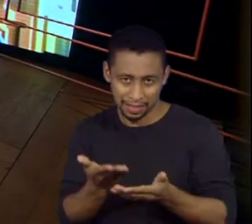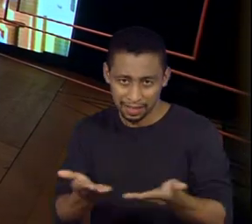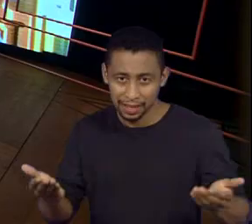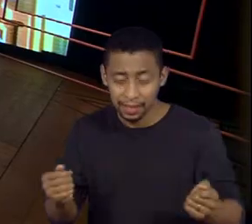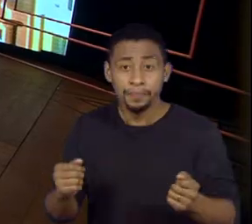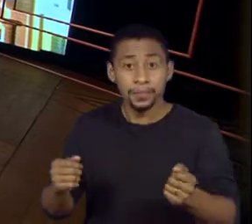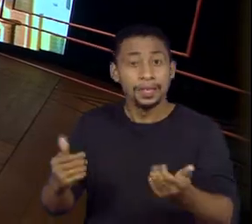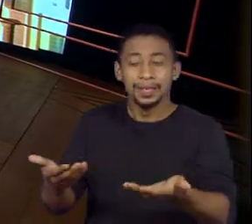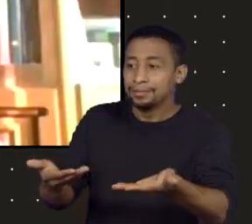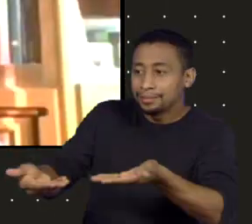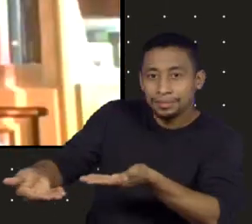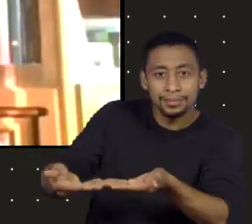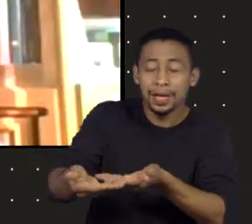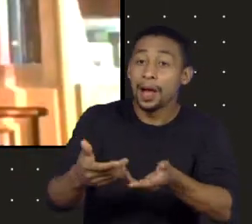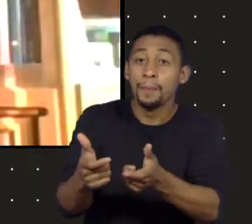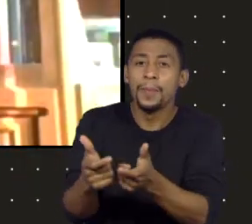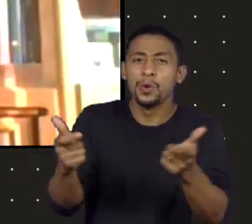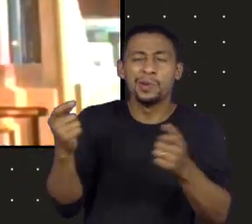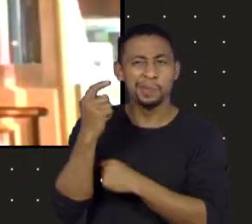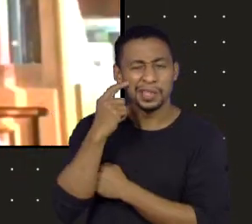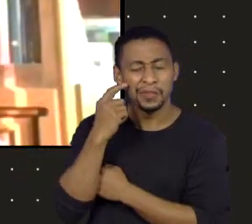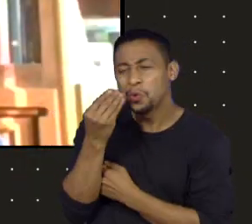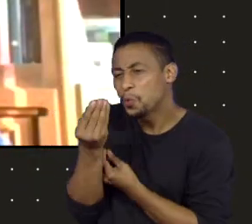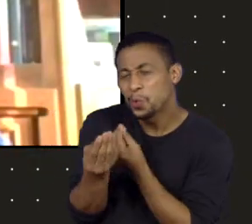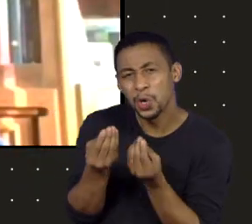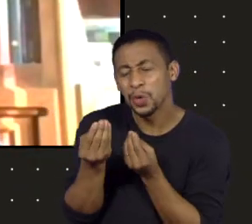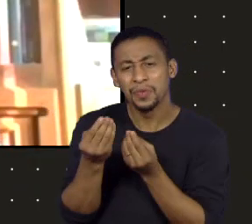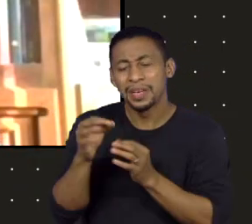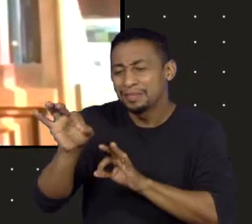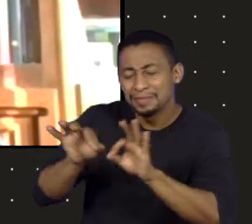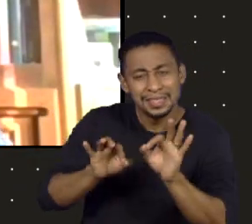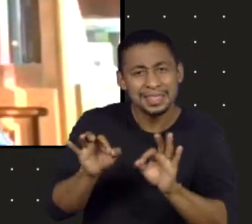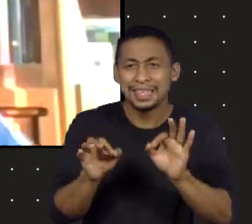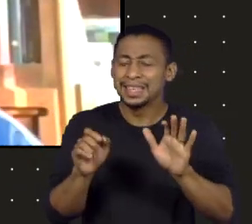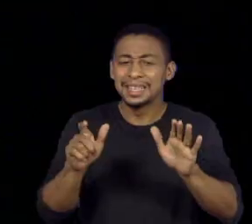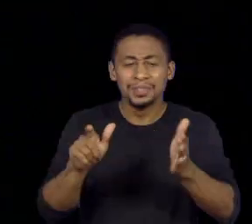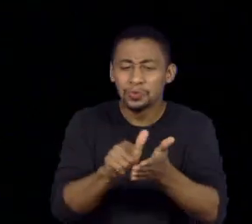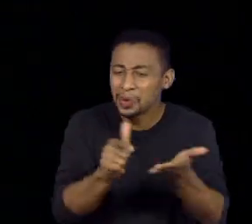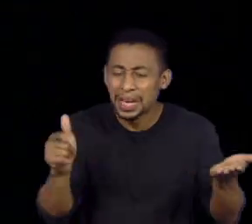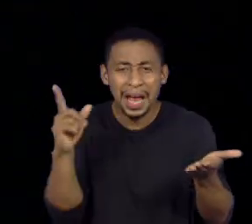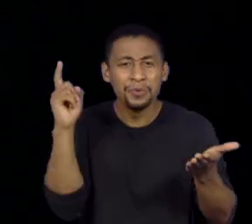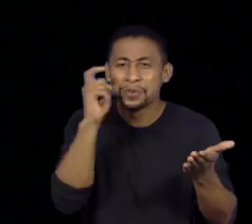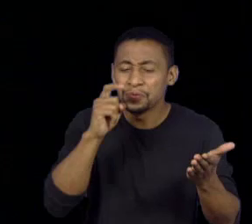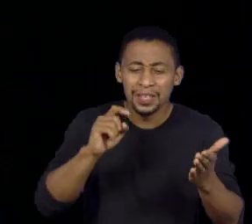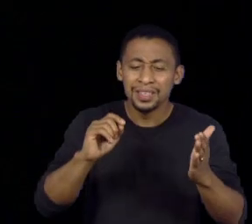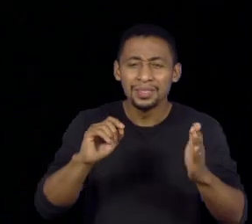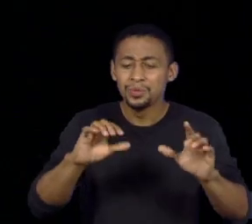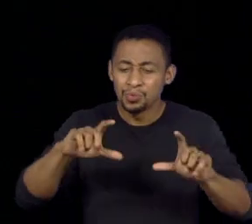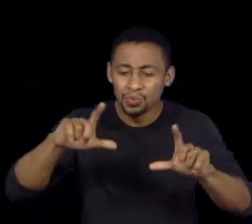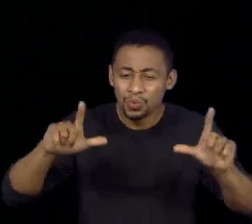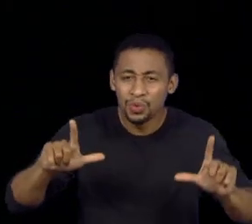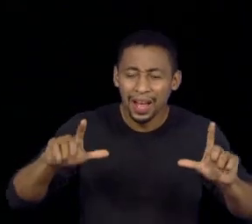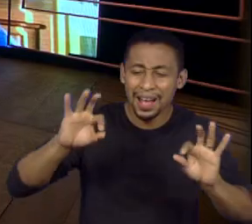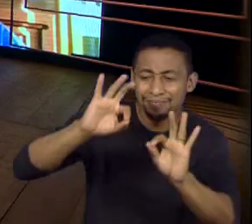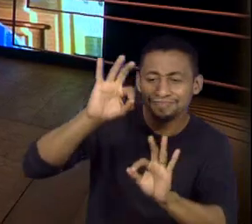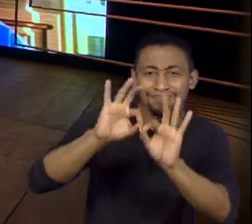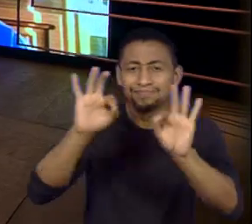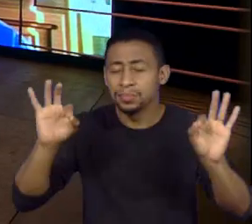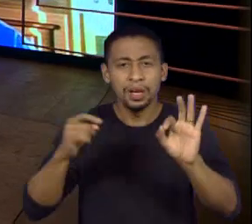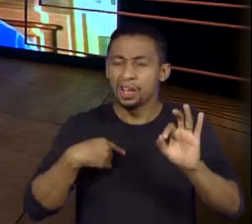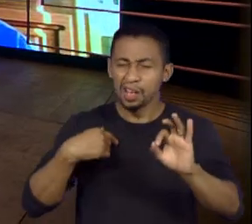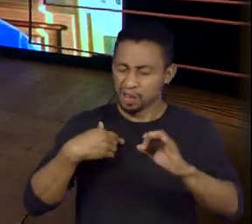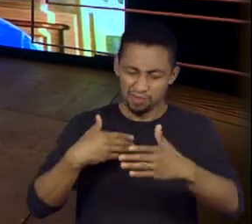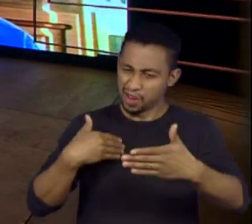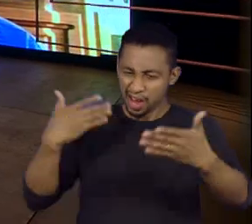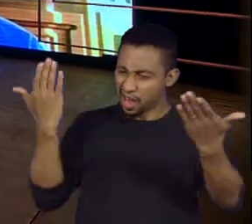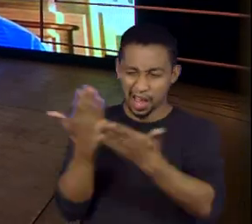conservadorismo muito grande em relação à ocupação do espaço na diagramação, e eu rompi com isso. Eu